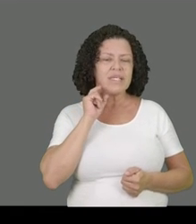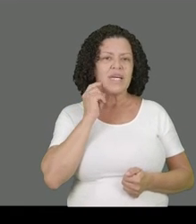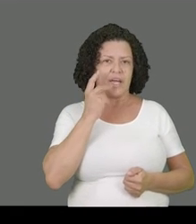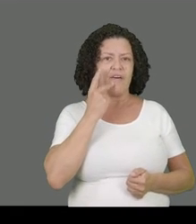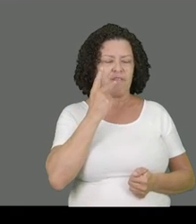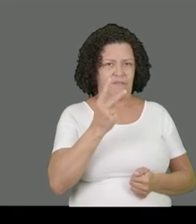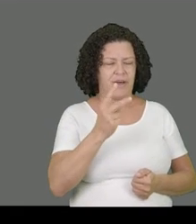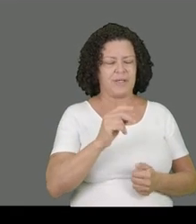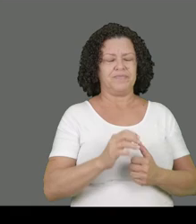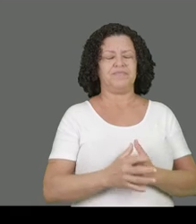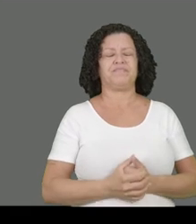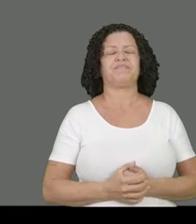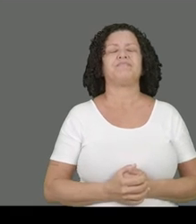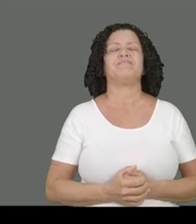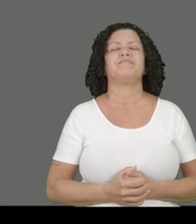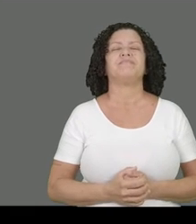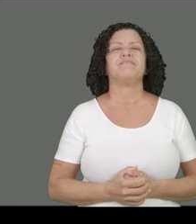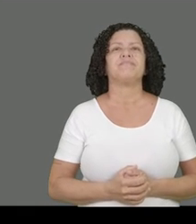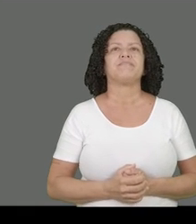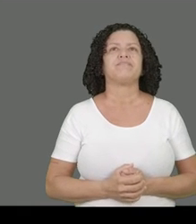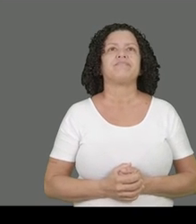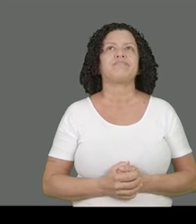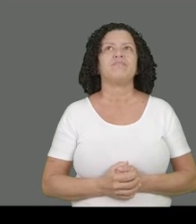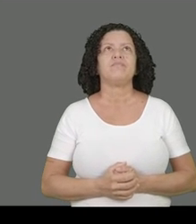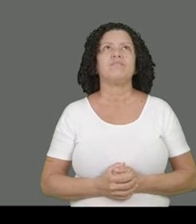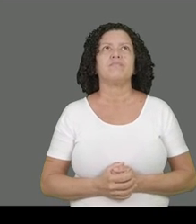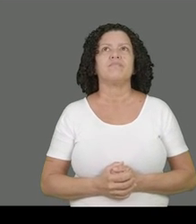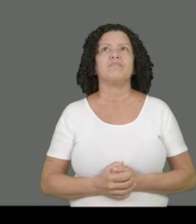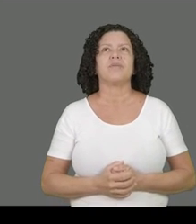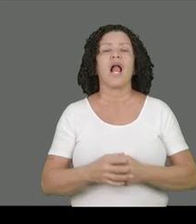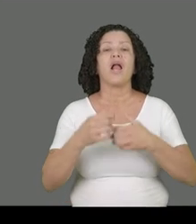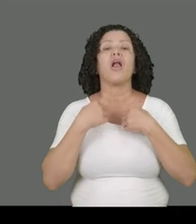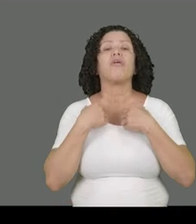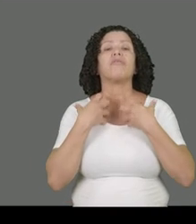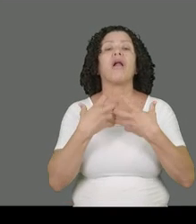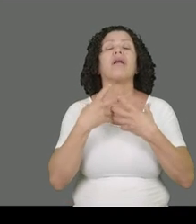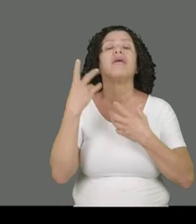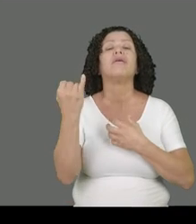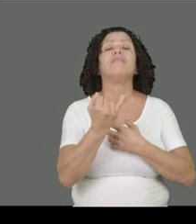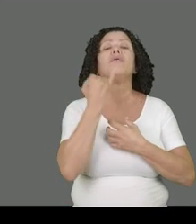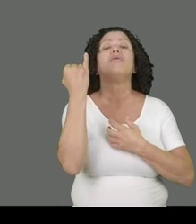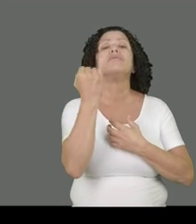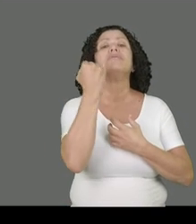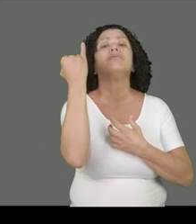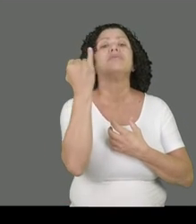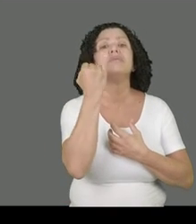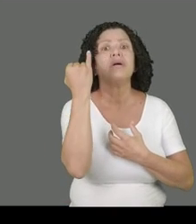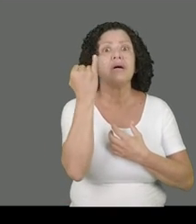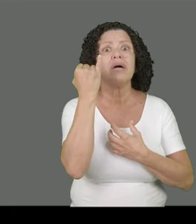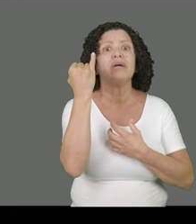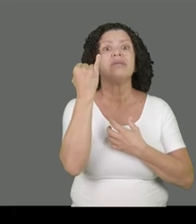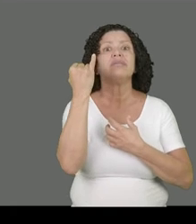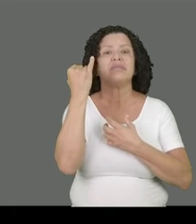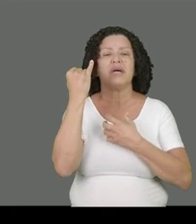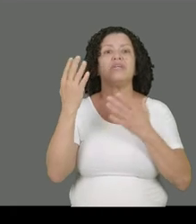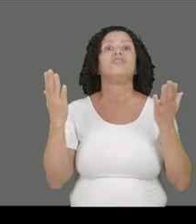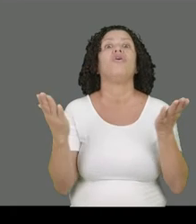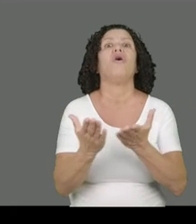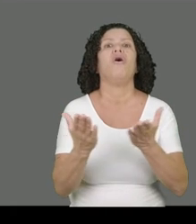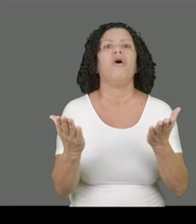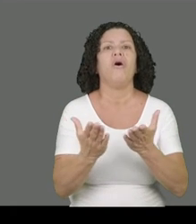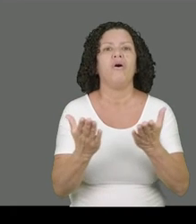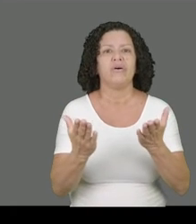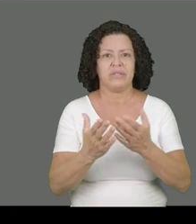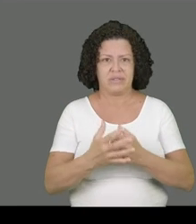André Luiz, ainda lá naquela mensagem, diz: detenhamo-nos por isso então na importância das